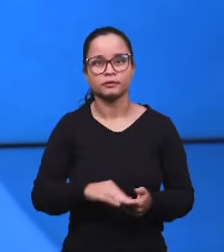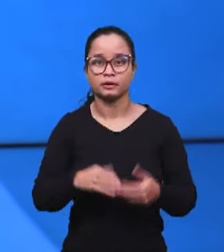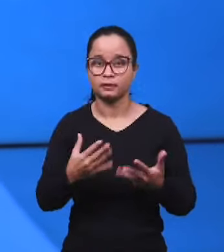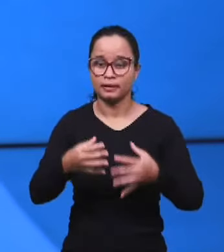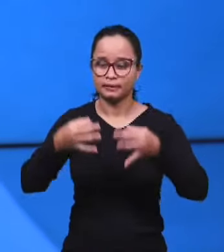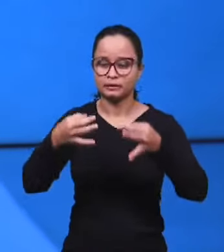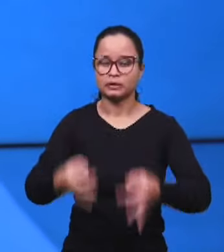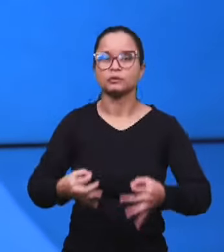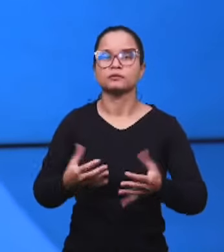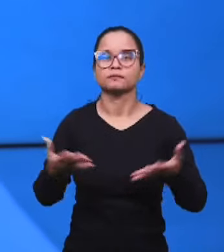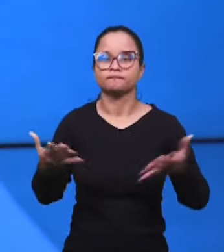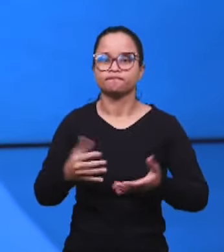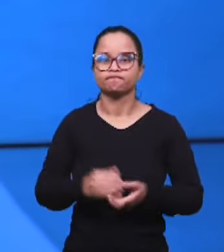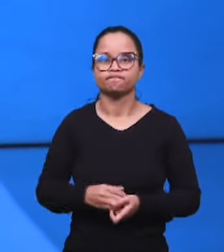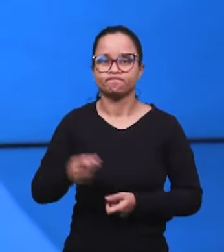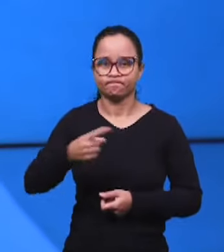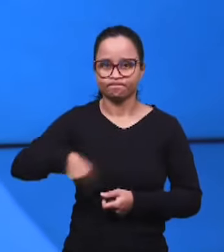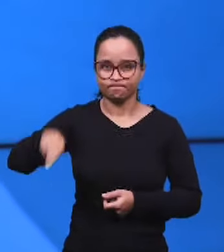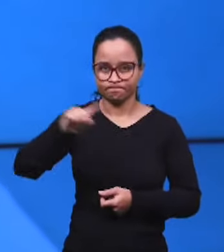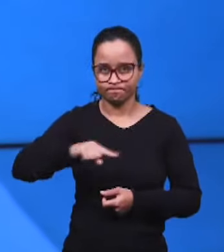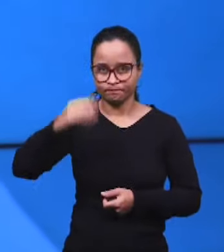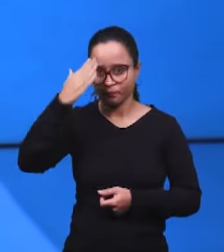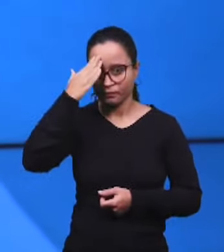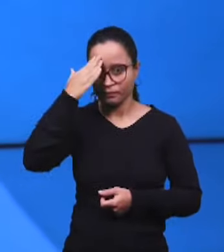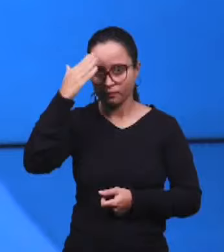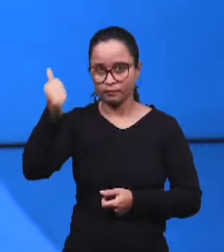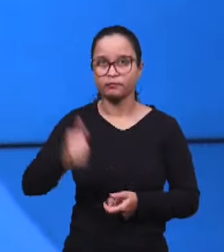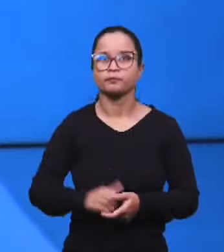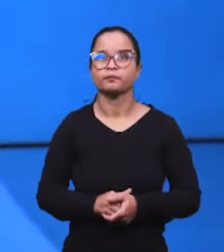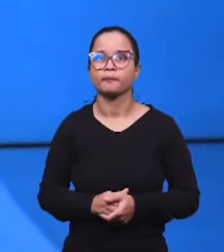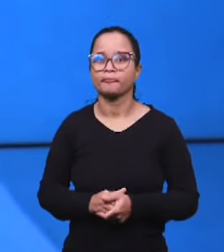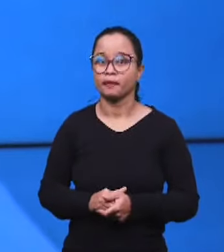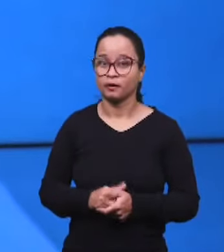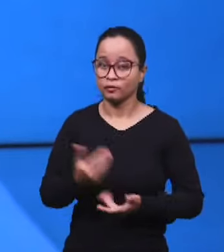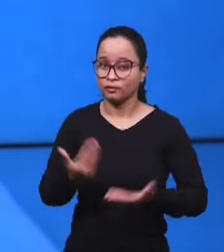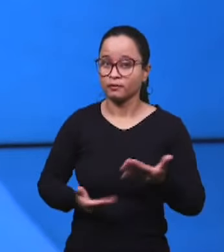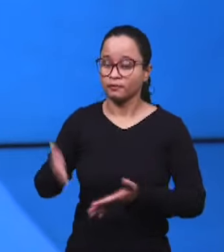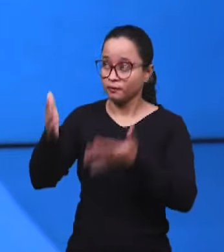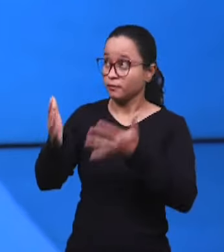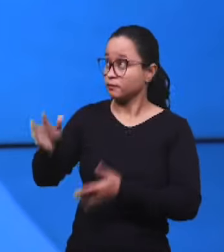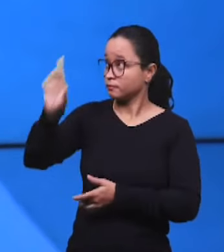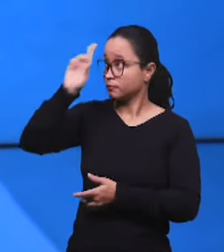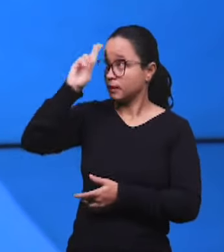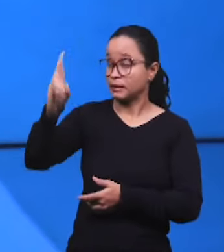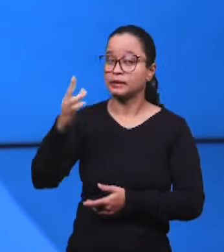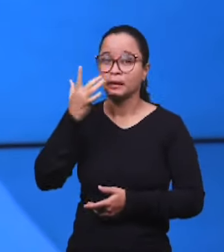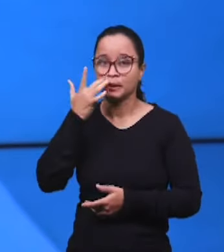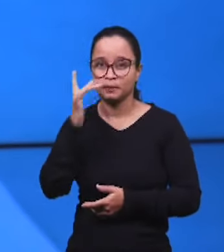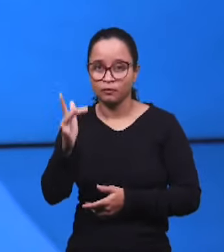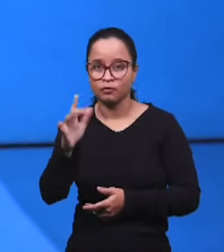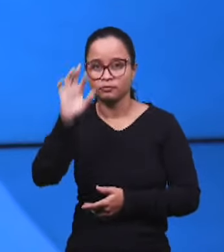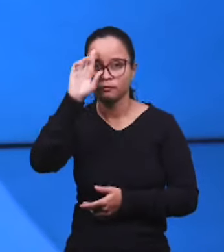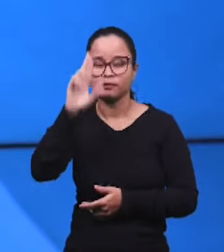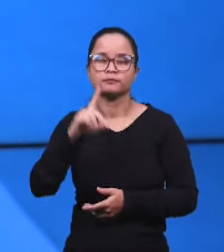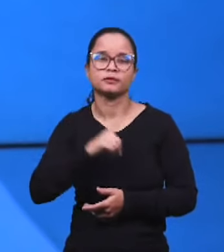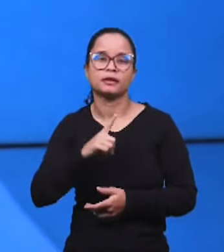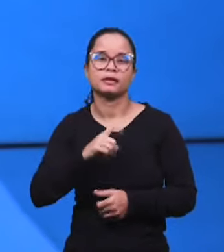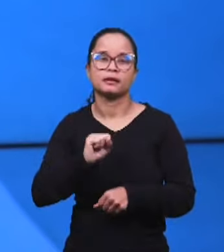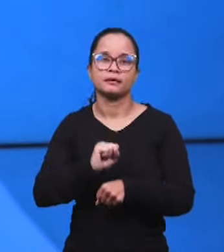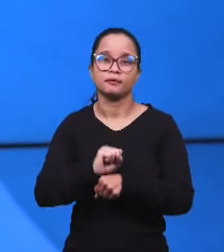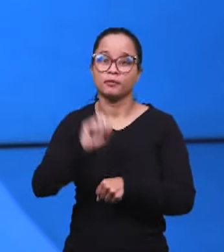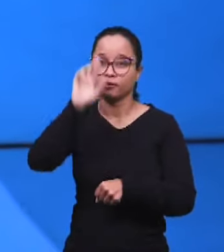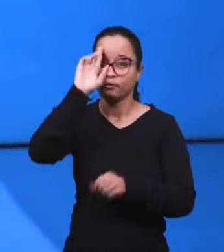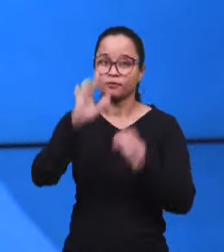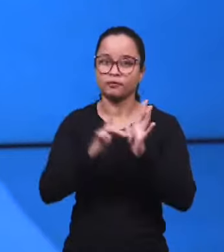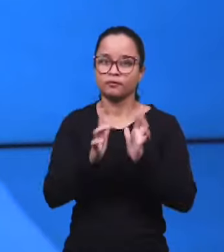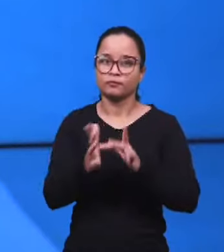essa certeza, né? Que nós sabemos que a igreja fiel do Senhor, ela teme ao Senhor e ela espera pela volta do Senhor Jesus.